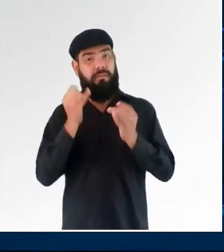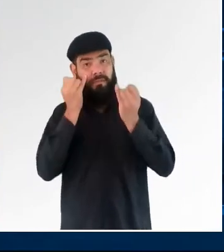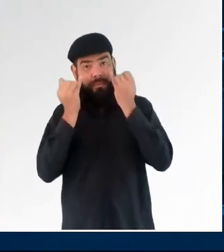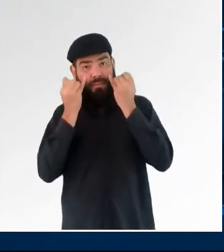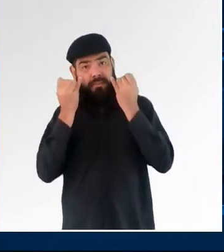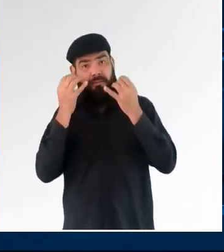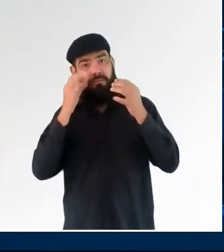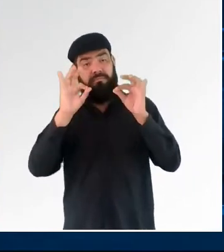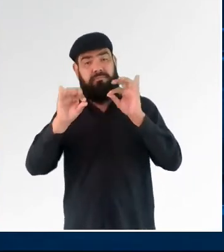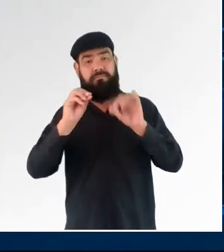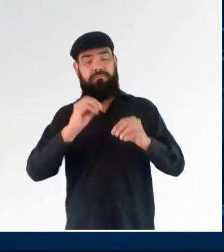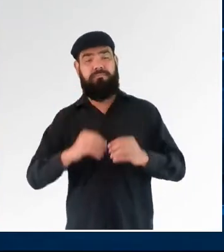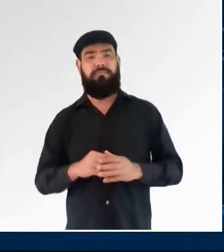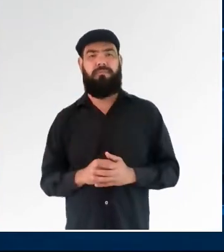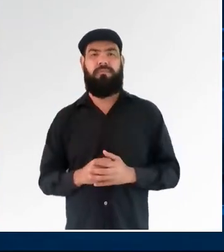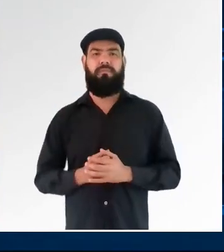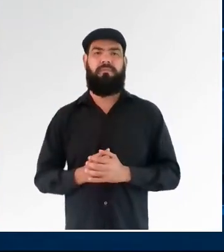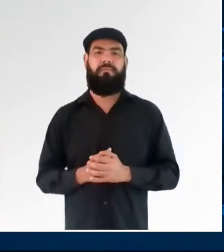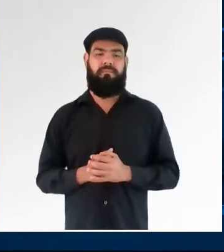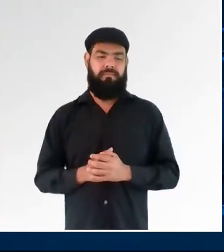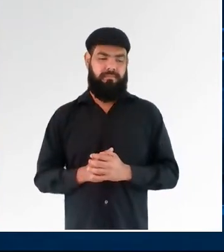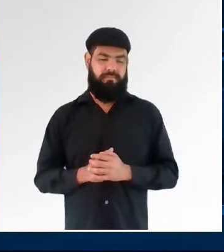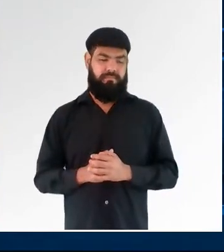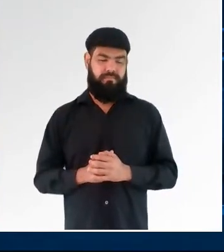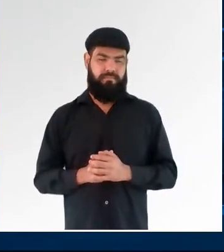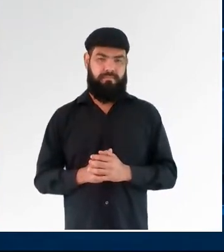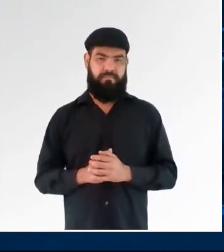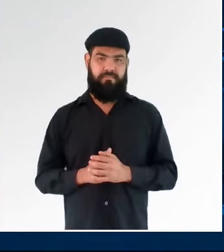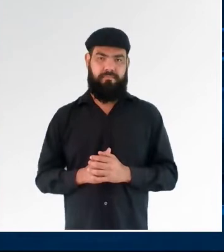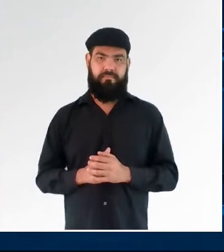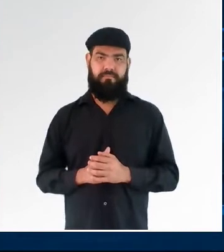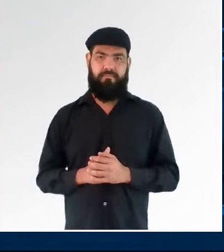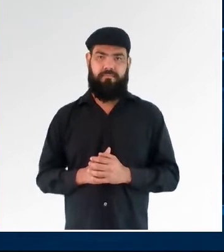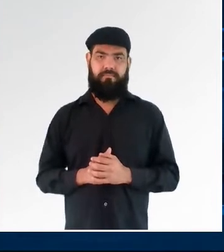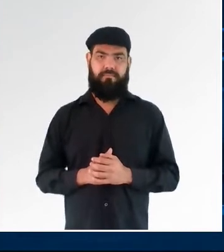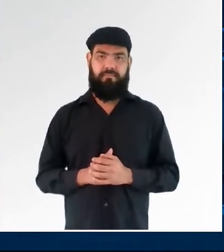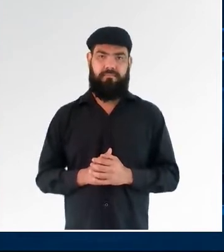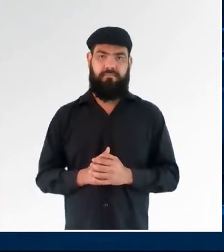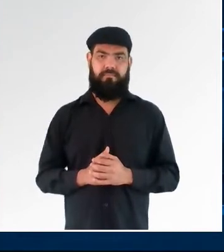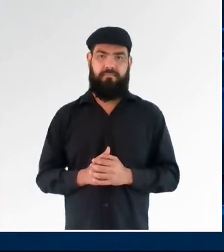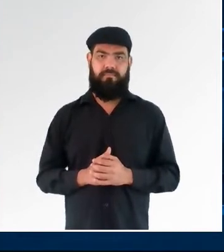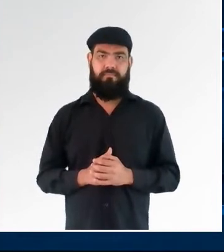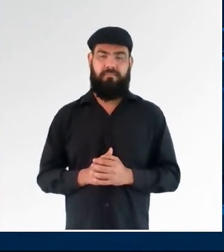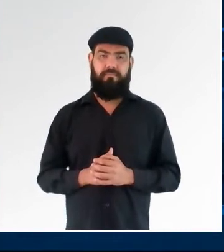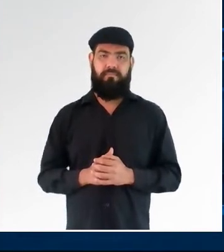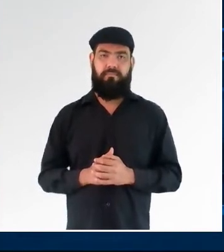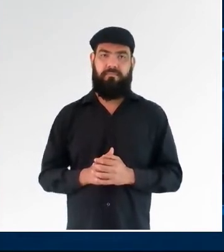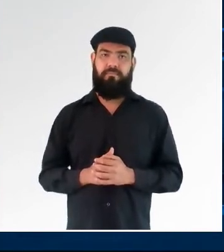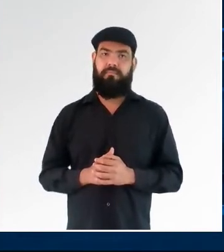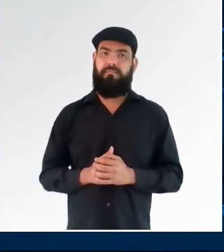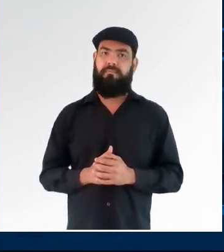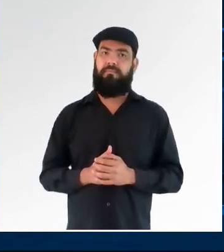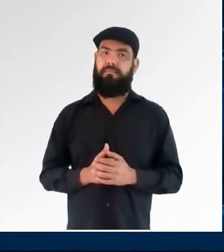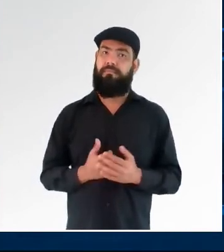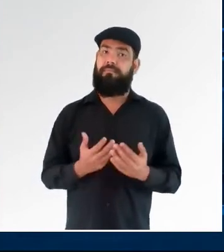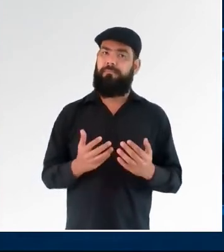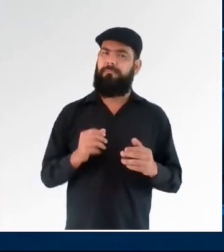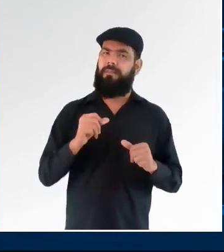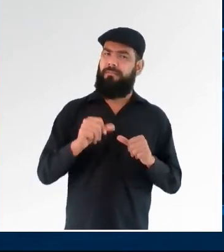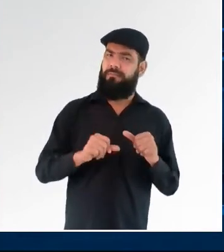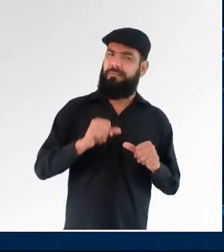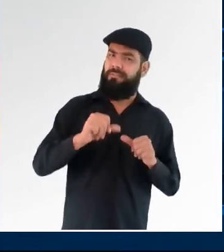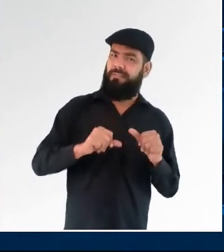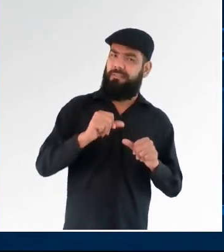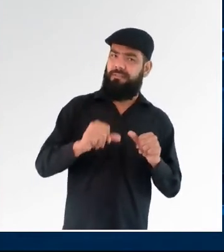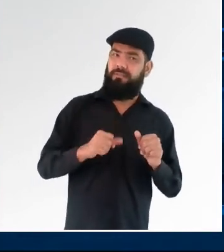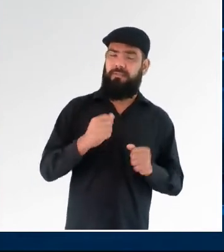vai criticar e vai informar algo para alguém. Caracteriza-se o gênero. No entanto, ele apresenta variações, olha só. No modo da abordagem do